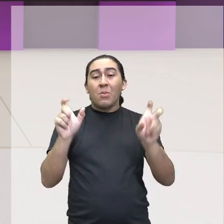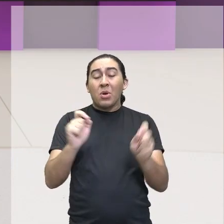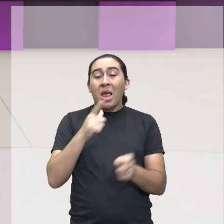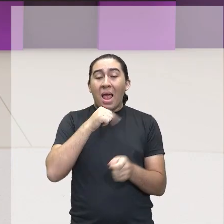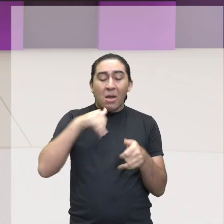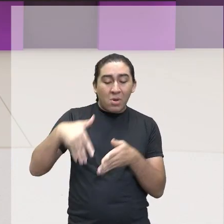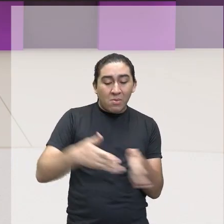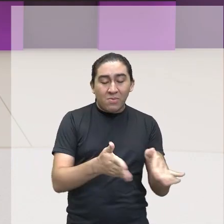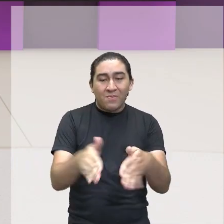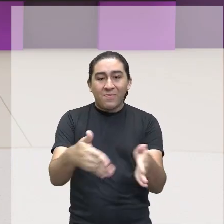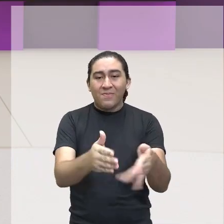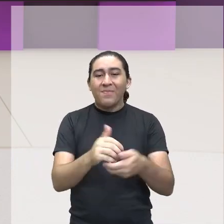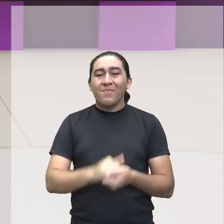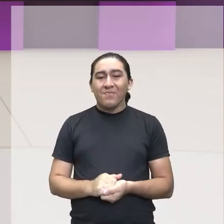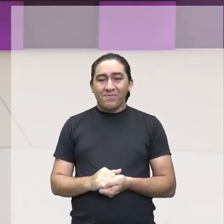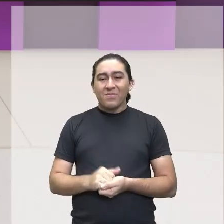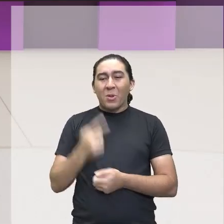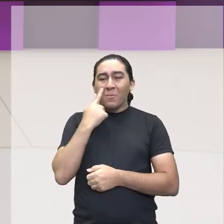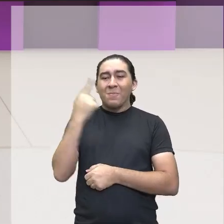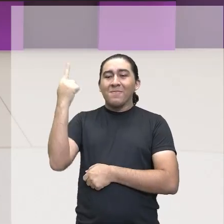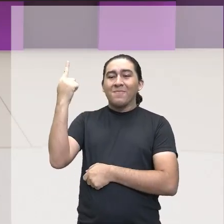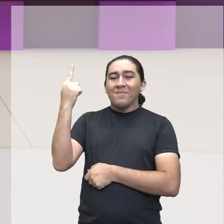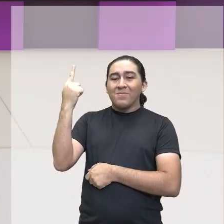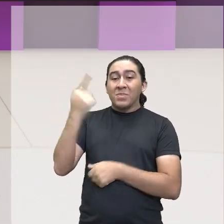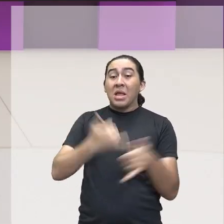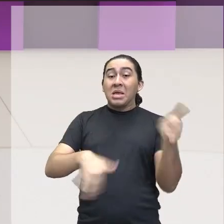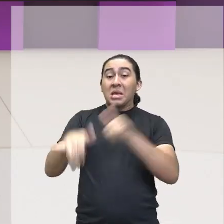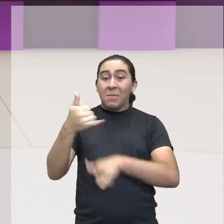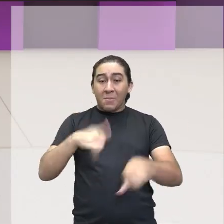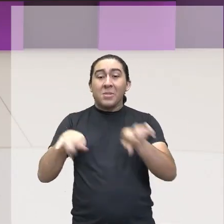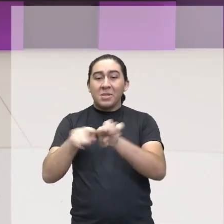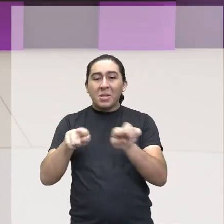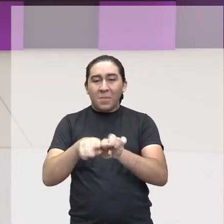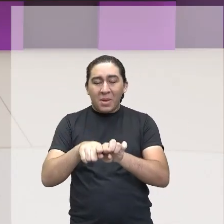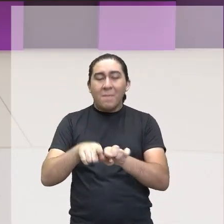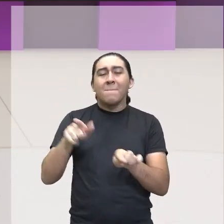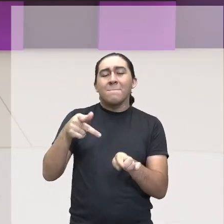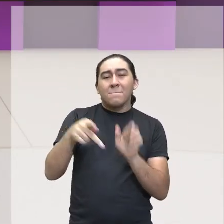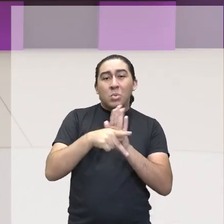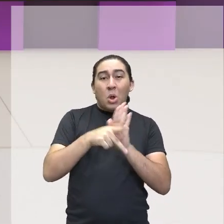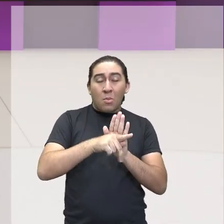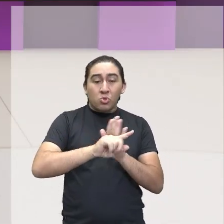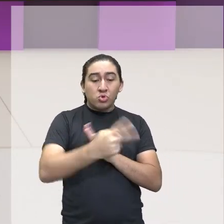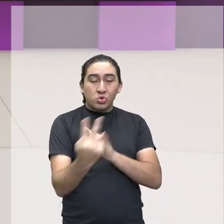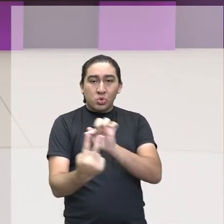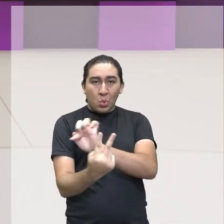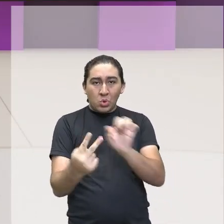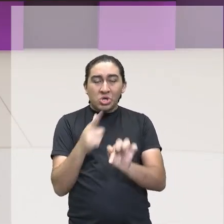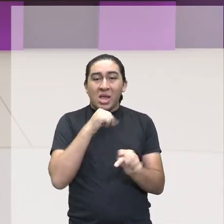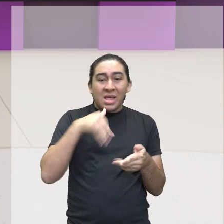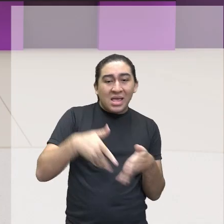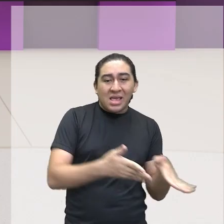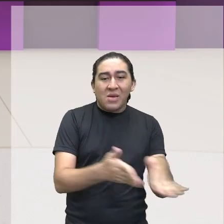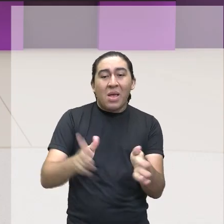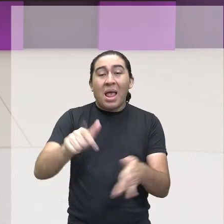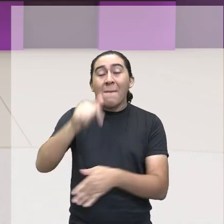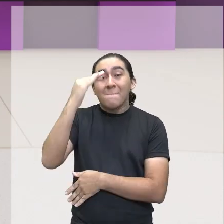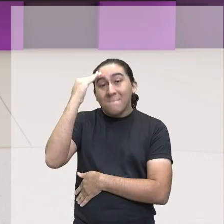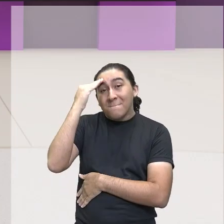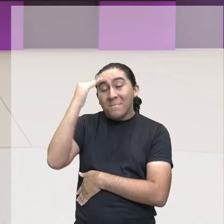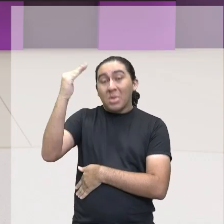das águas. A composição química das águas do Rio Negro e Solimões é uma das